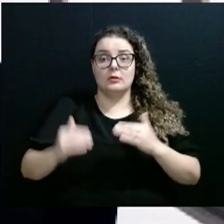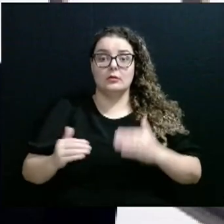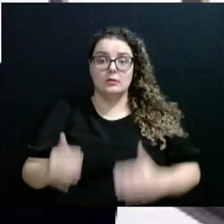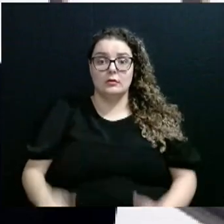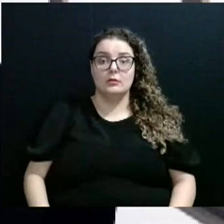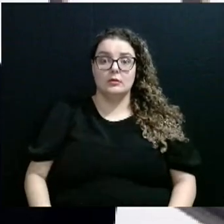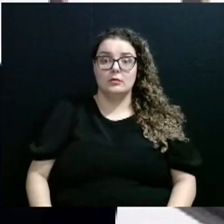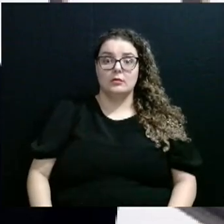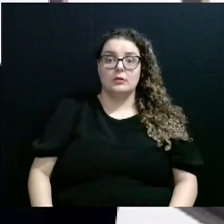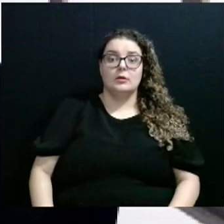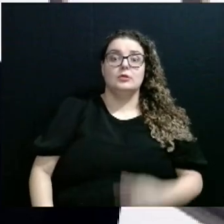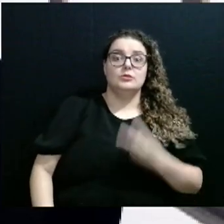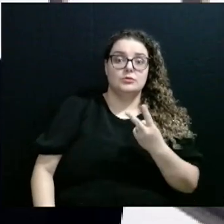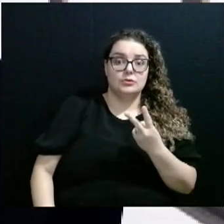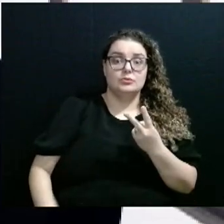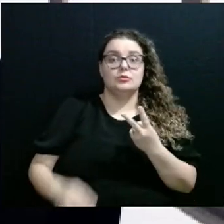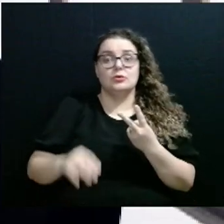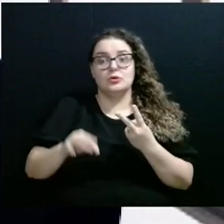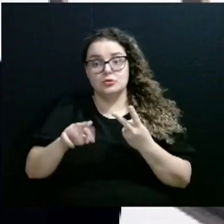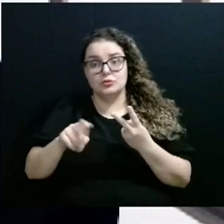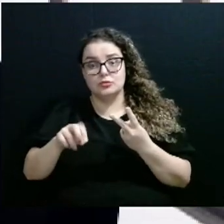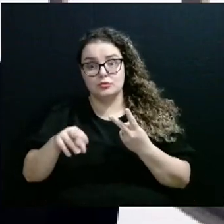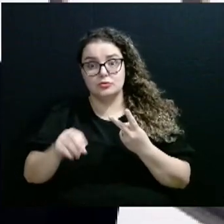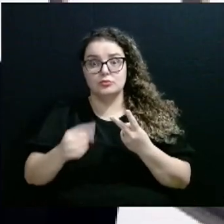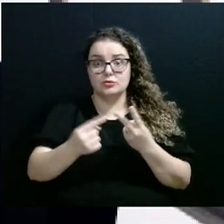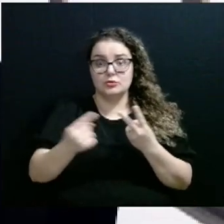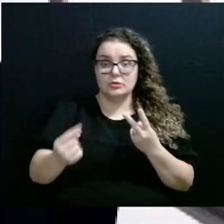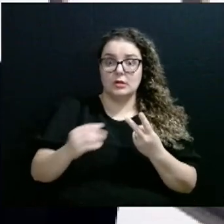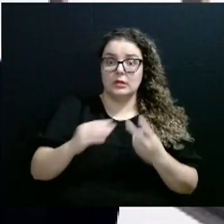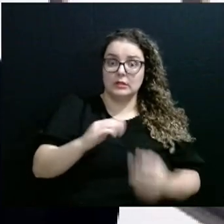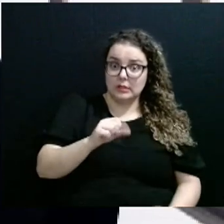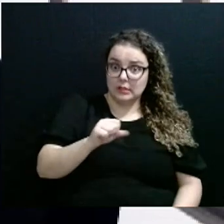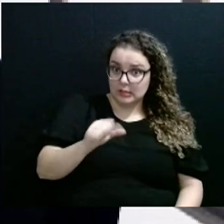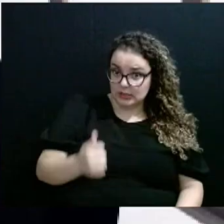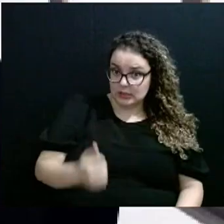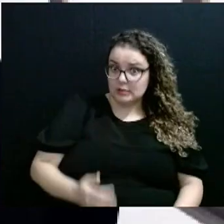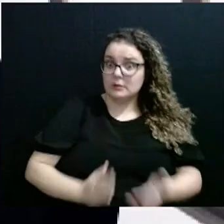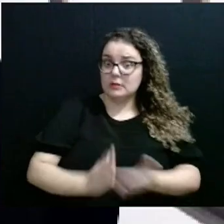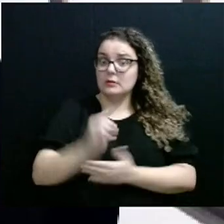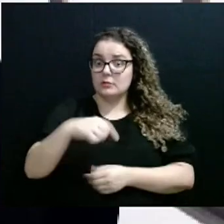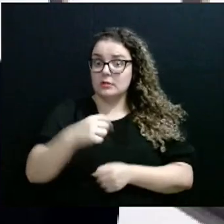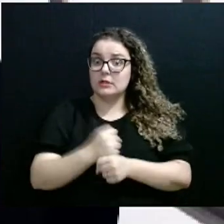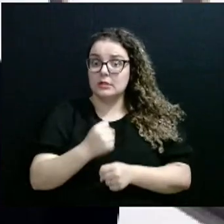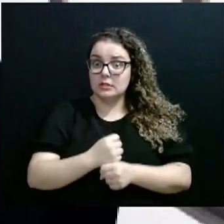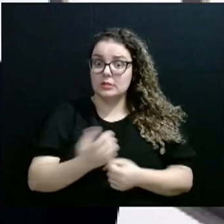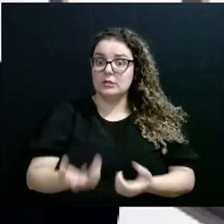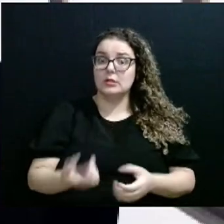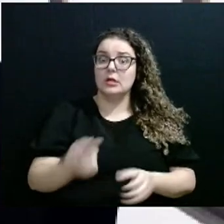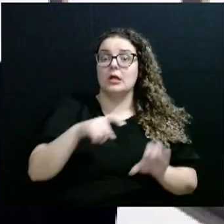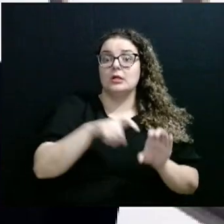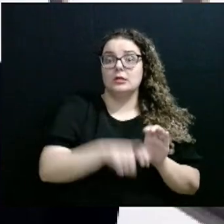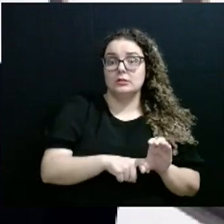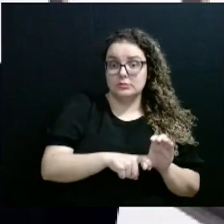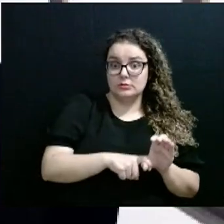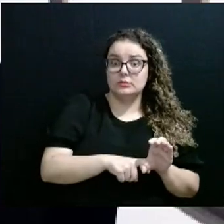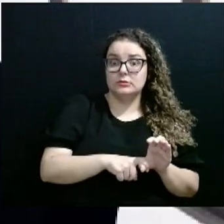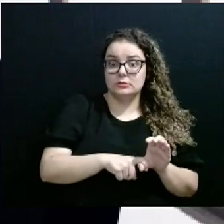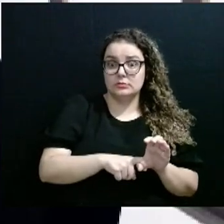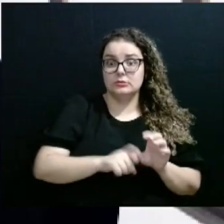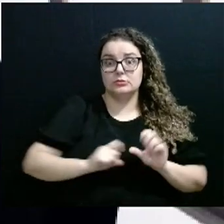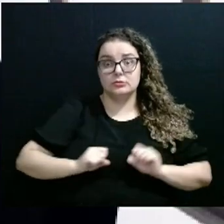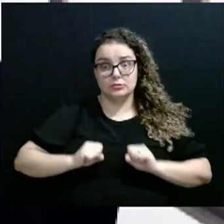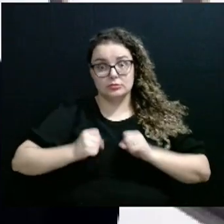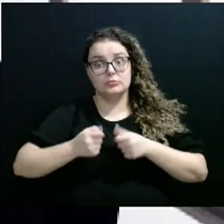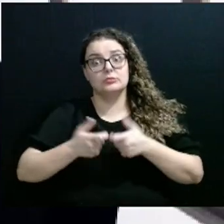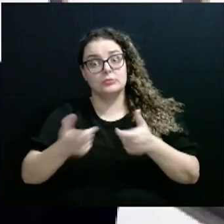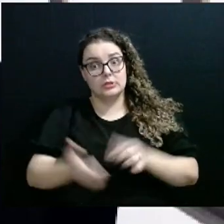cada casa, ou seja, para que ela seja aprovada esse ano, depende assim de um esforço enorme. E